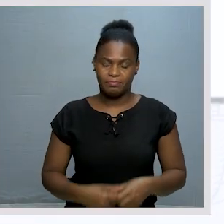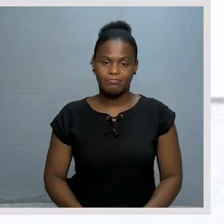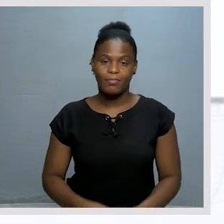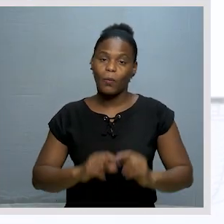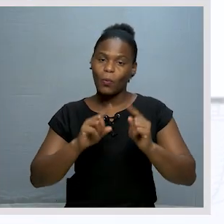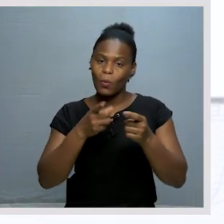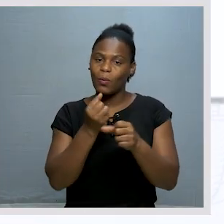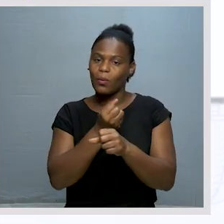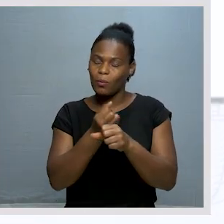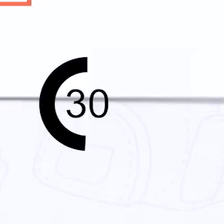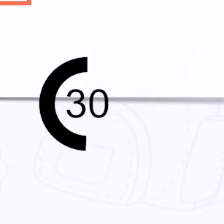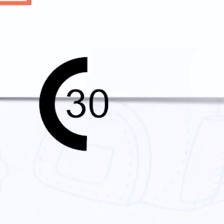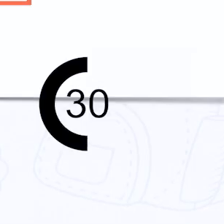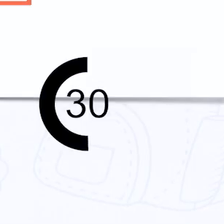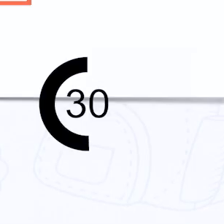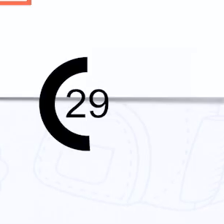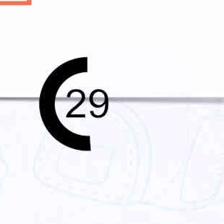Vamos, mão às obras.